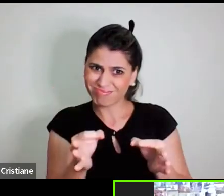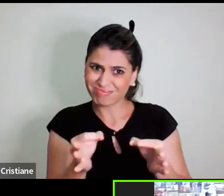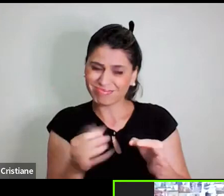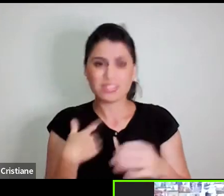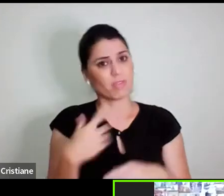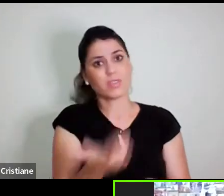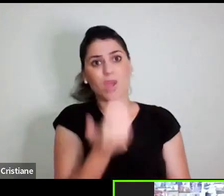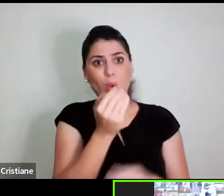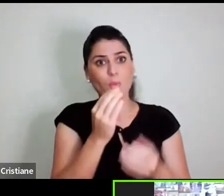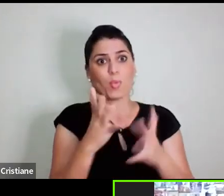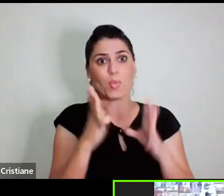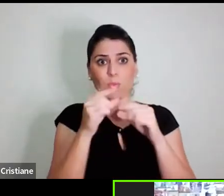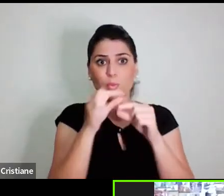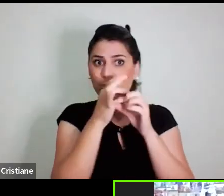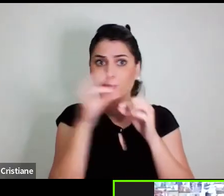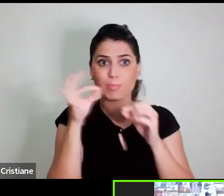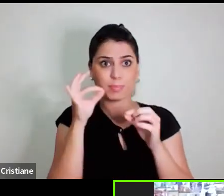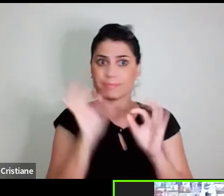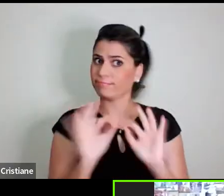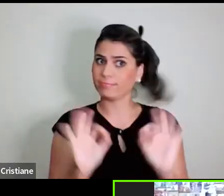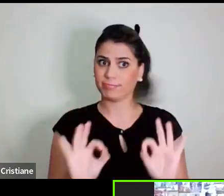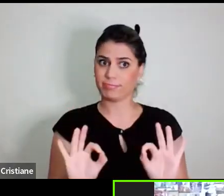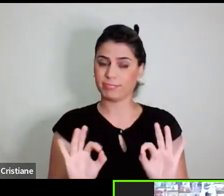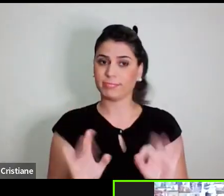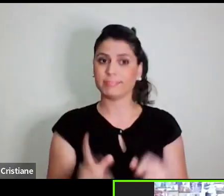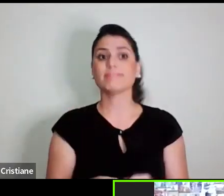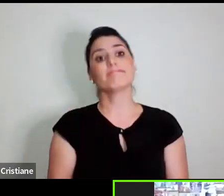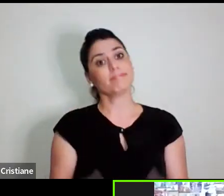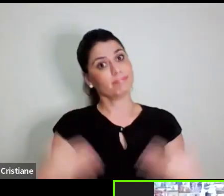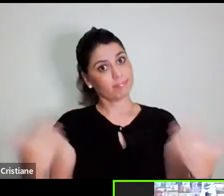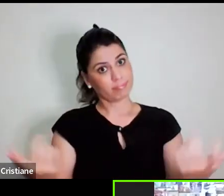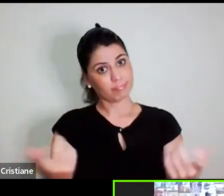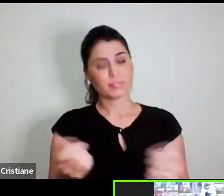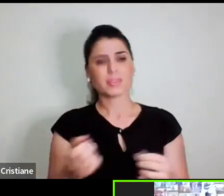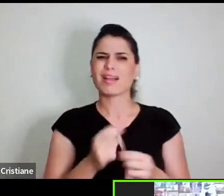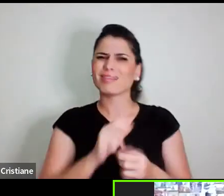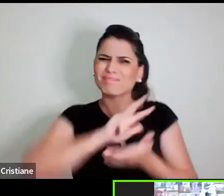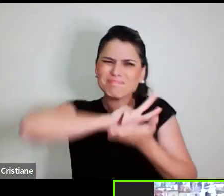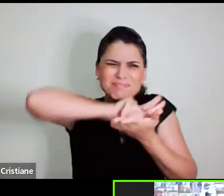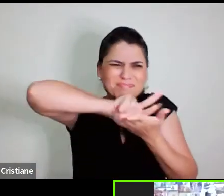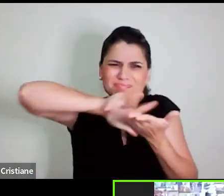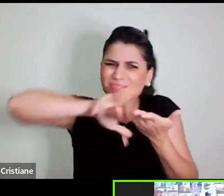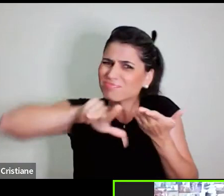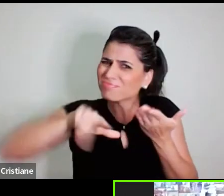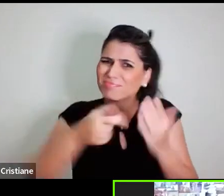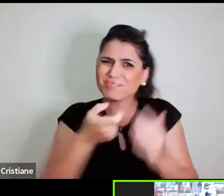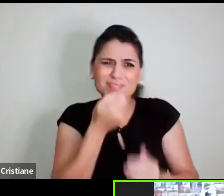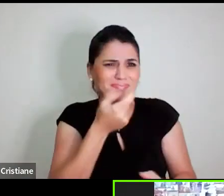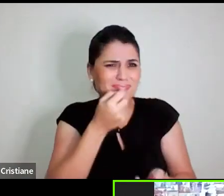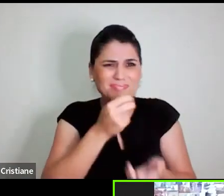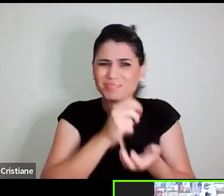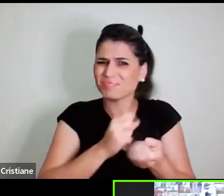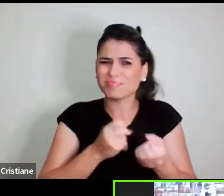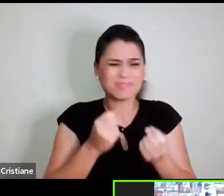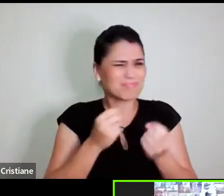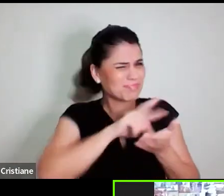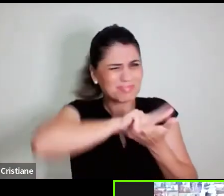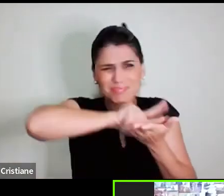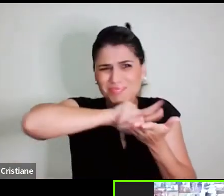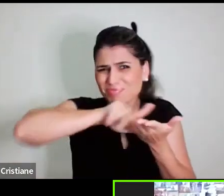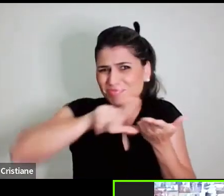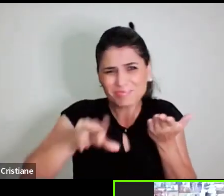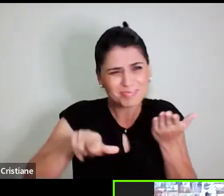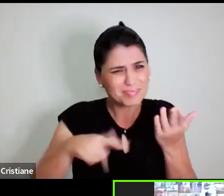esses aí. Aí passou mais um monte, né? Quando ela ficou sabendo que eu tinha gastrite, ela passou hidróxido de alumínio e